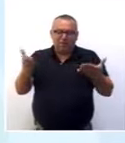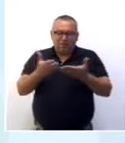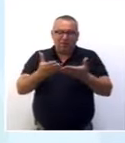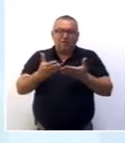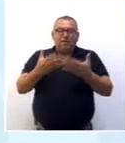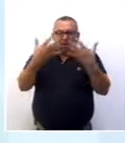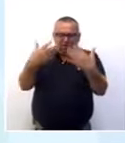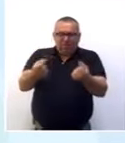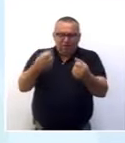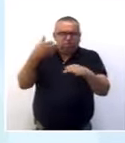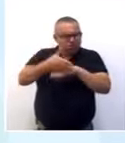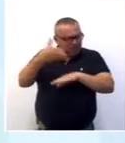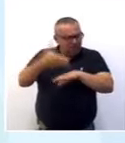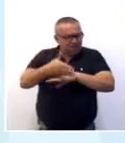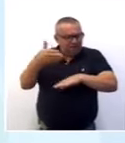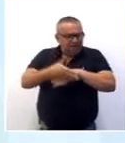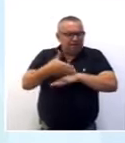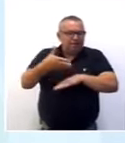vamos lá, vamos participar.